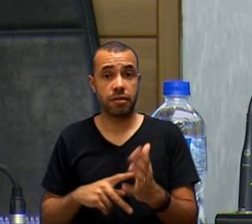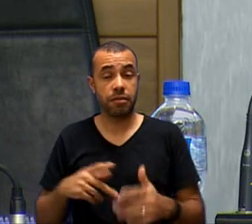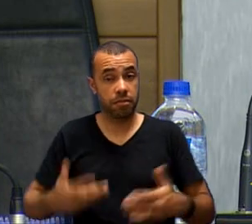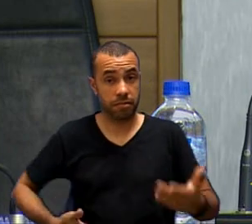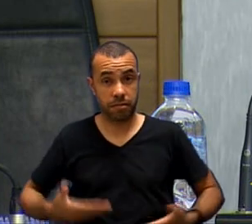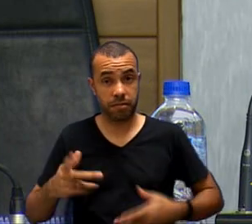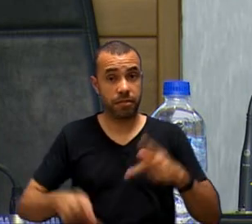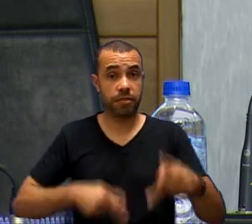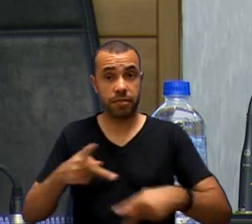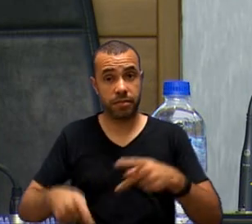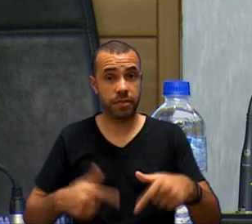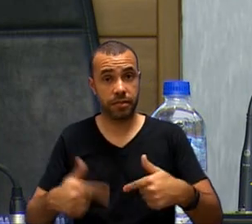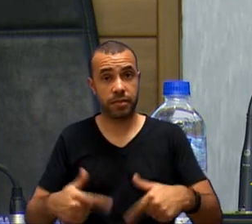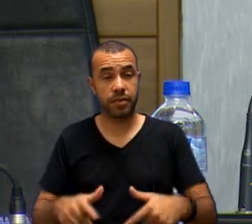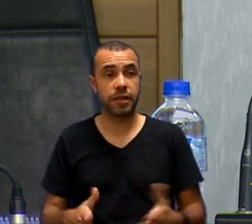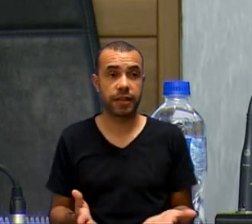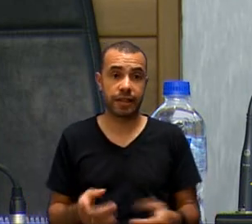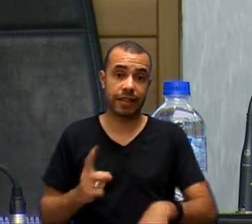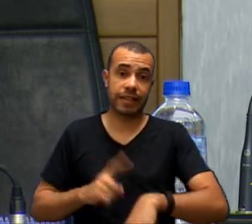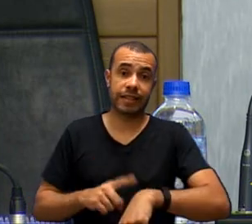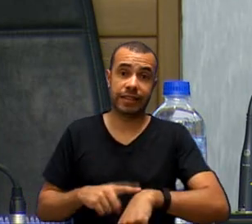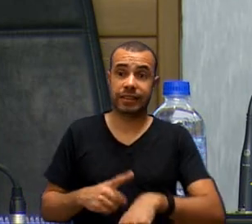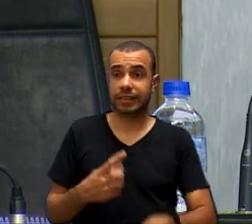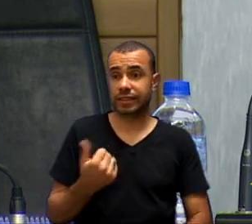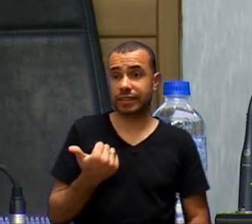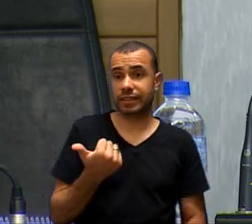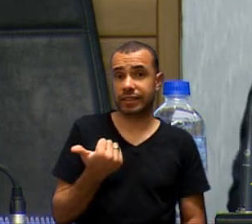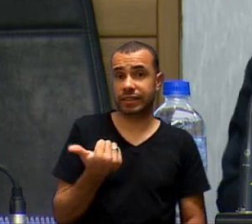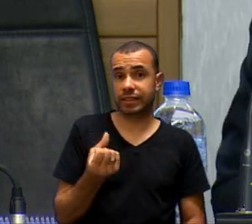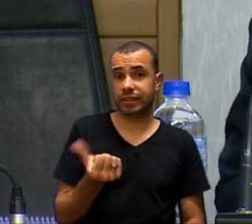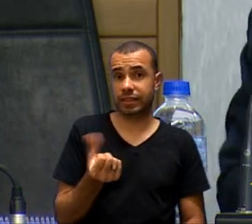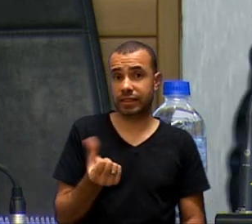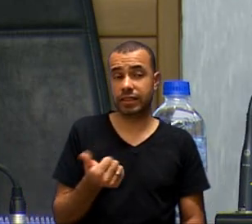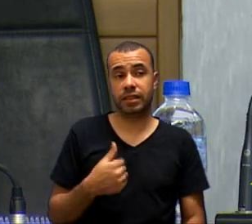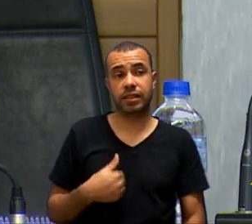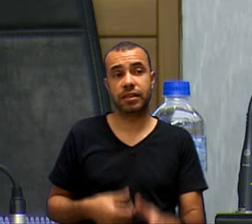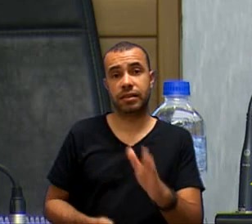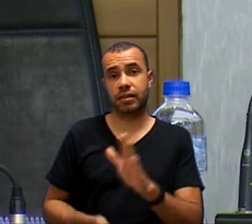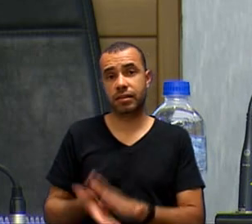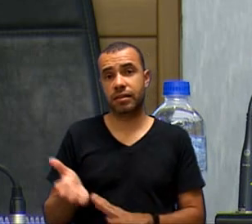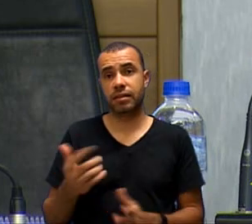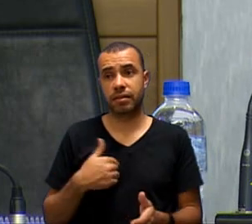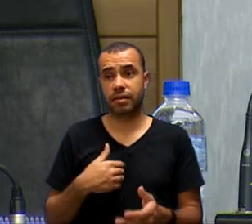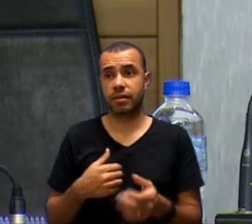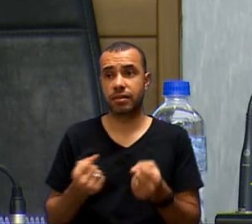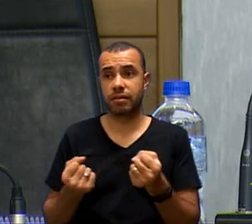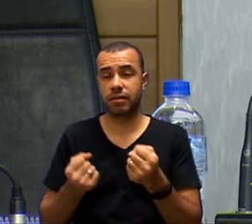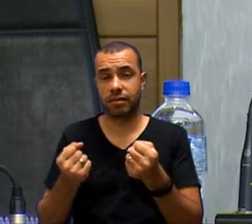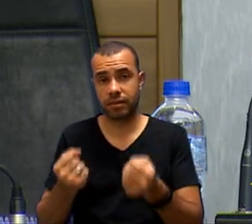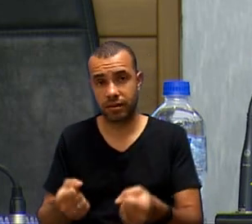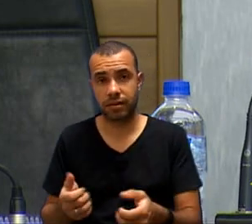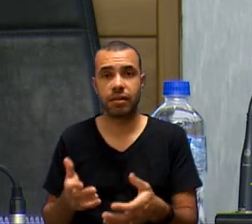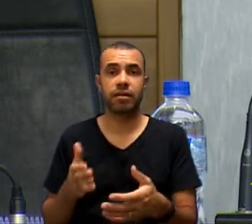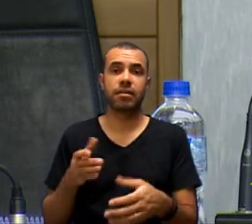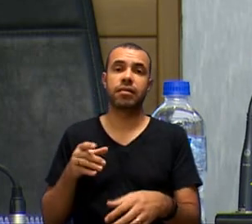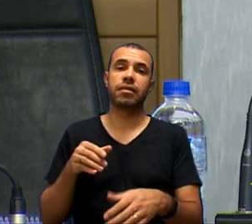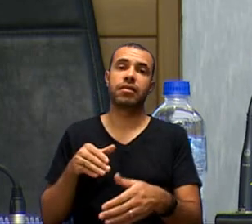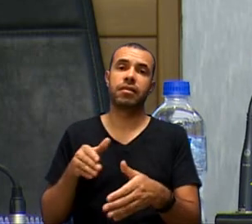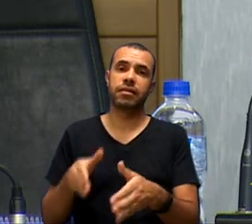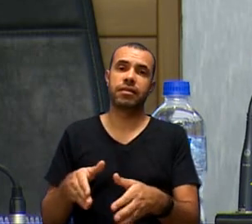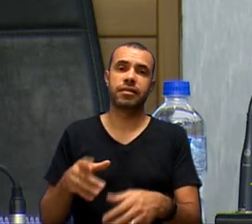Não, eu tenho um compromisso em São Paulo às 18, mas às 16 eu vou ter que, para poder chegar às 18 lá, senão ainda... A